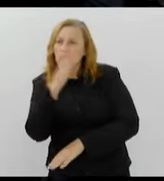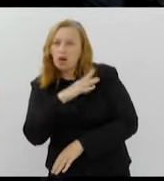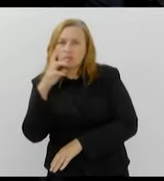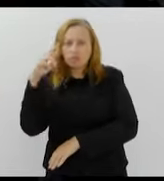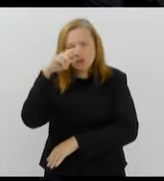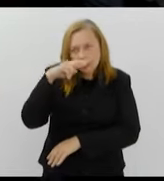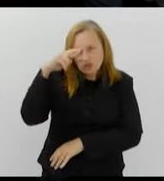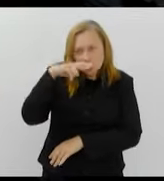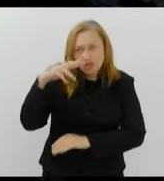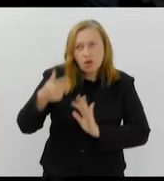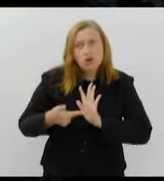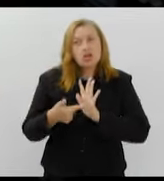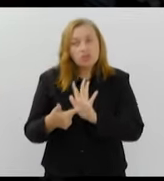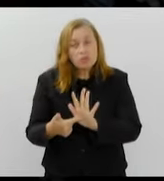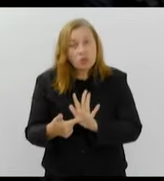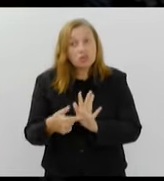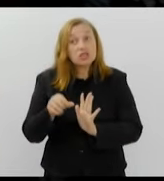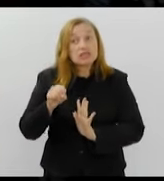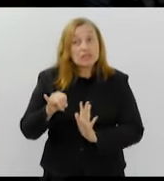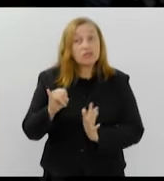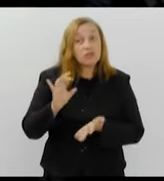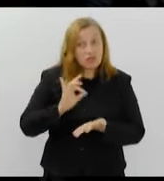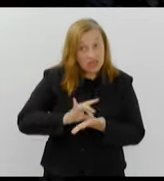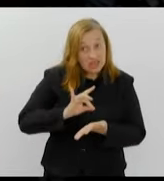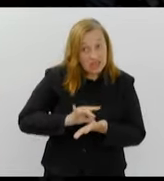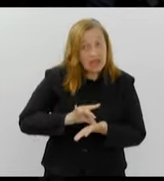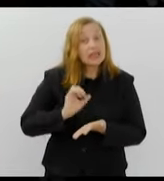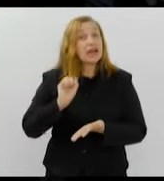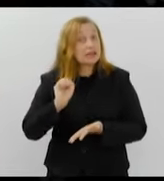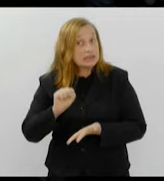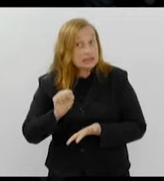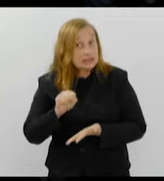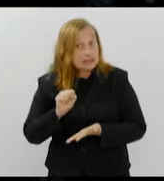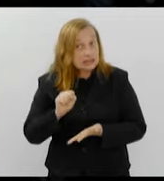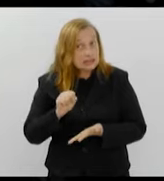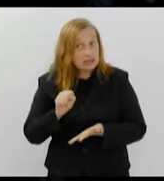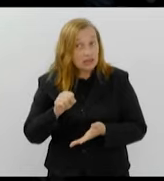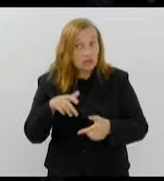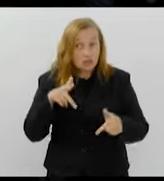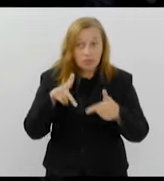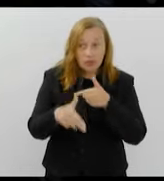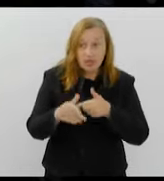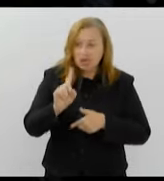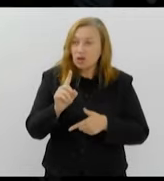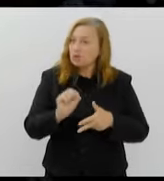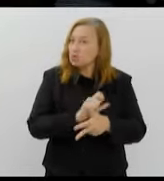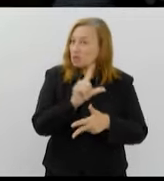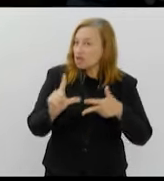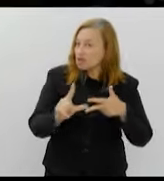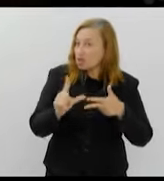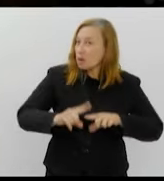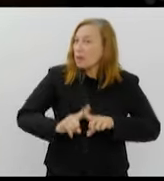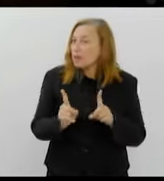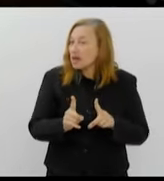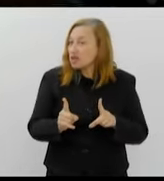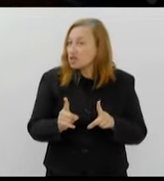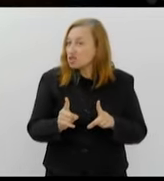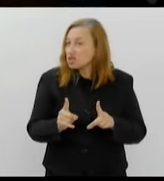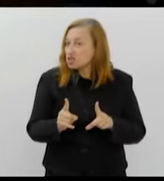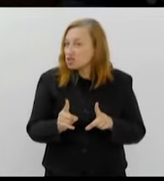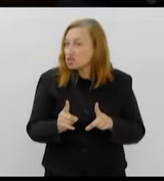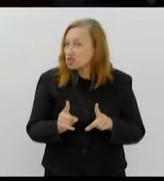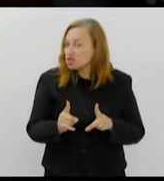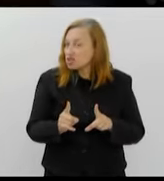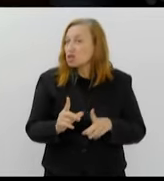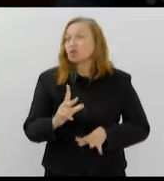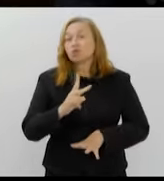o que demonstra se for confirmada essa hipótese Aí sim uma interferência não do Legislativo mas de figuras nefastas